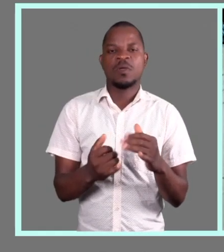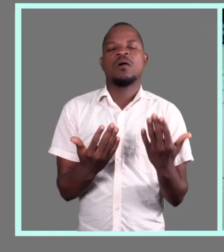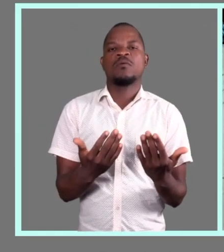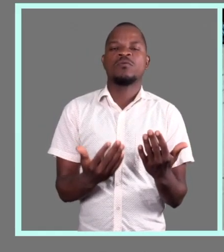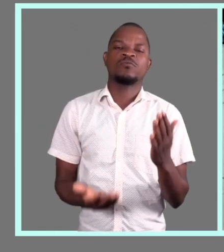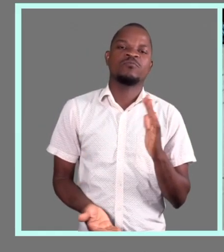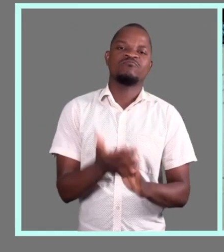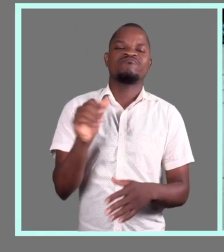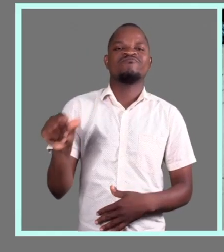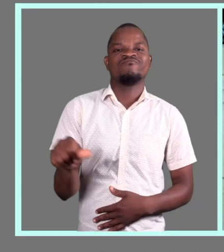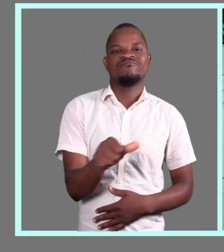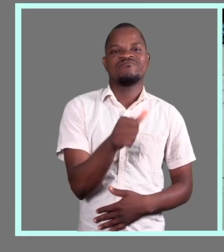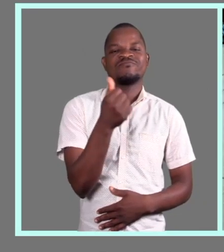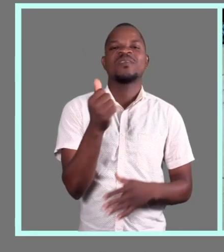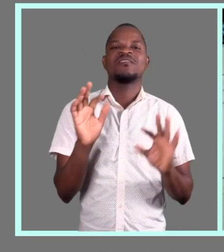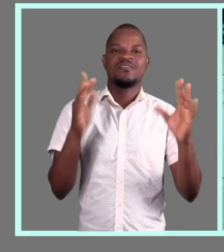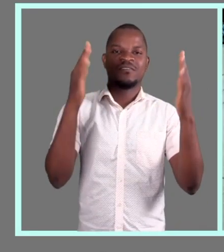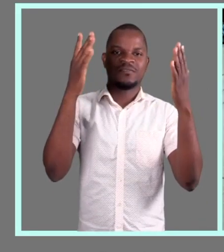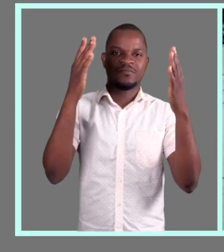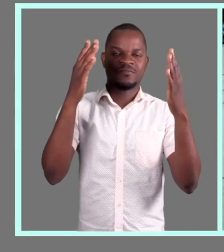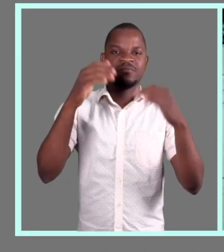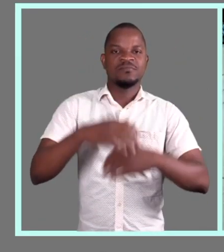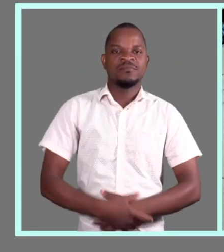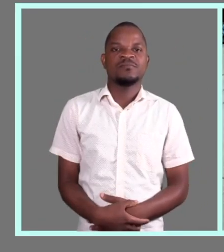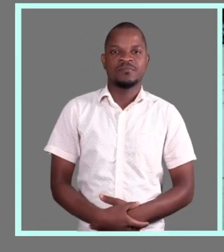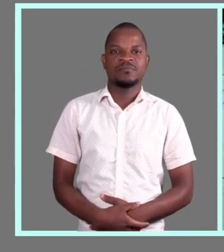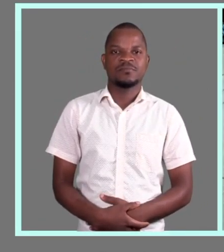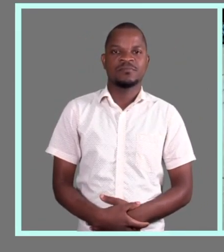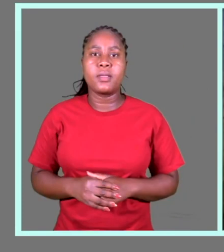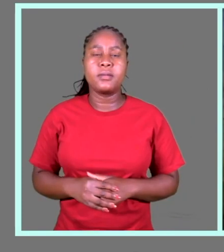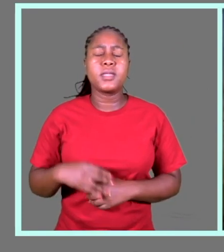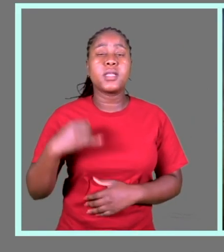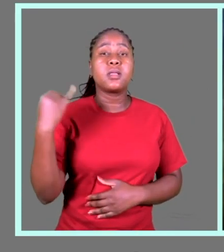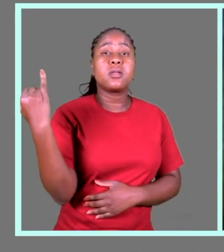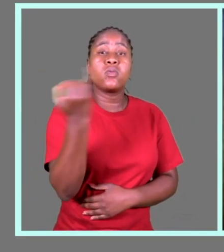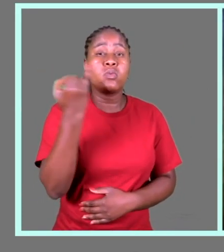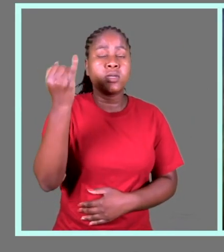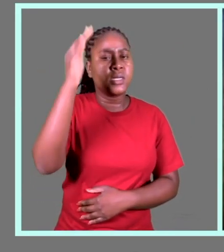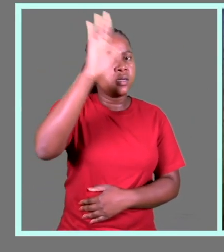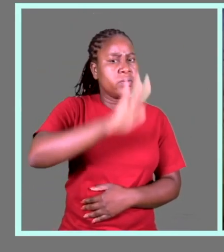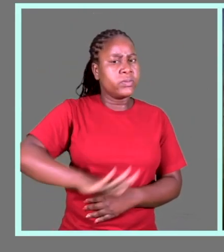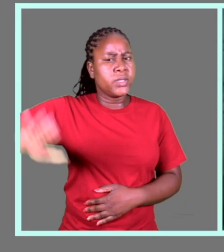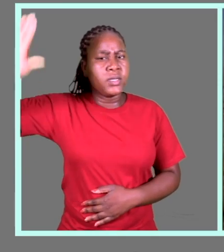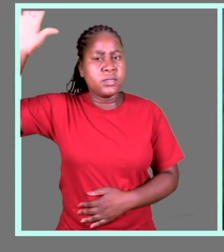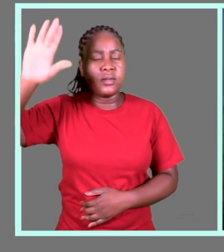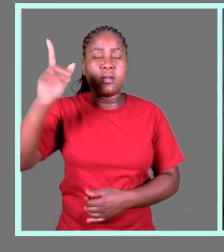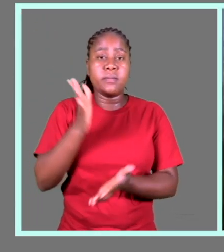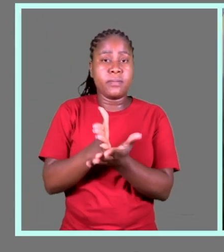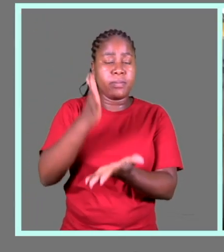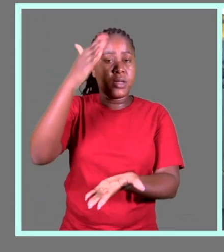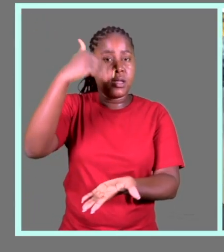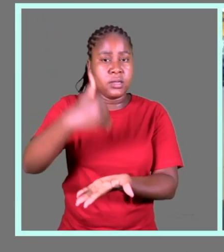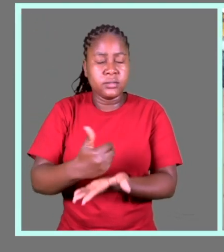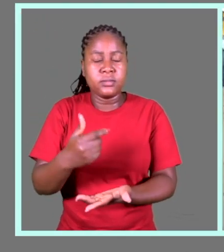o curso, agora a vida está melhorada. Segundo o Instituto Nacional de